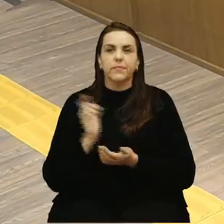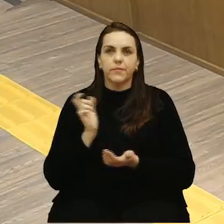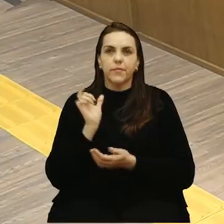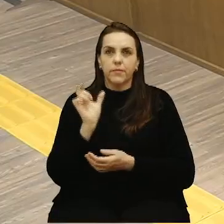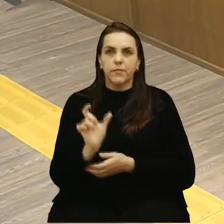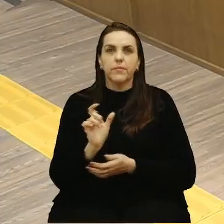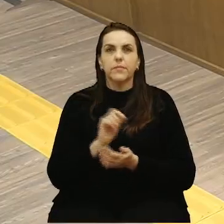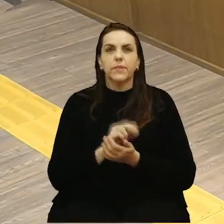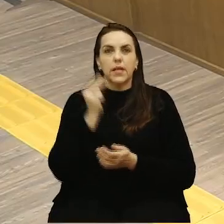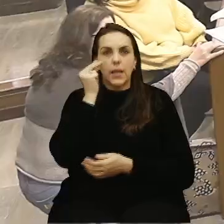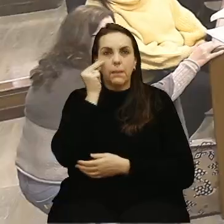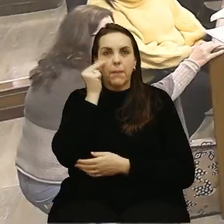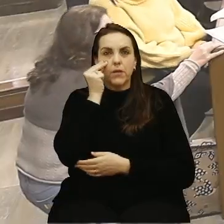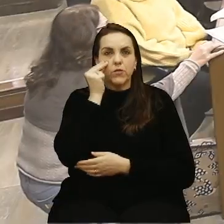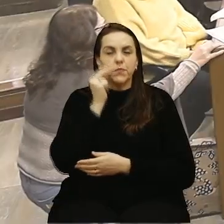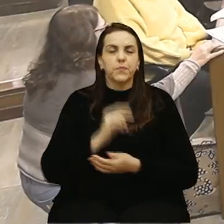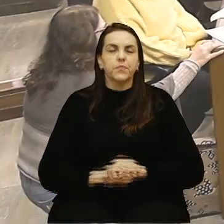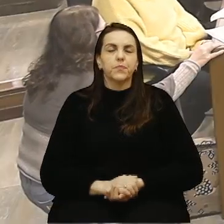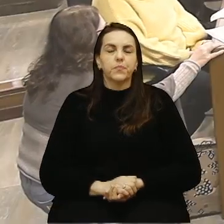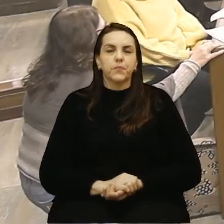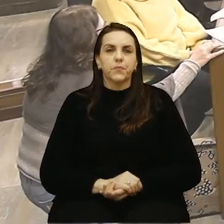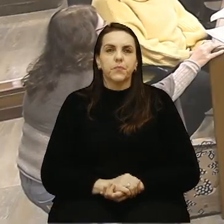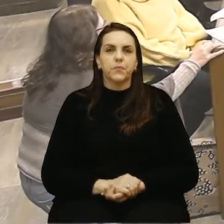Cláudio Libardi.